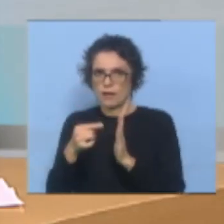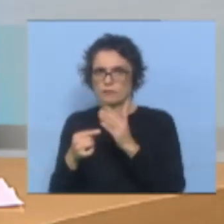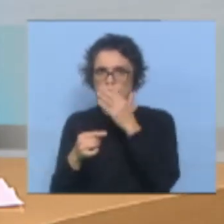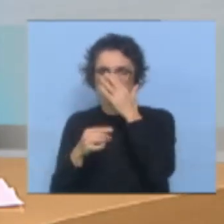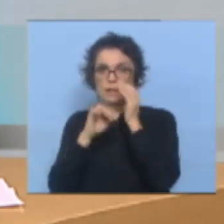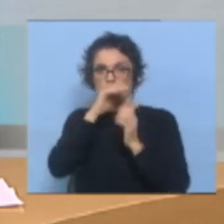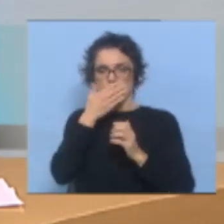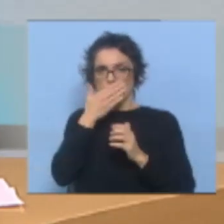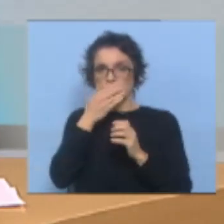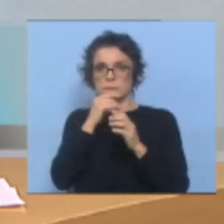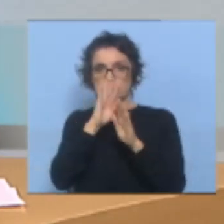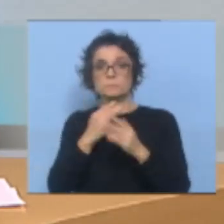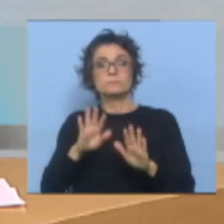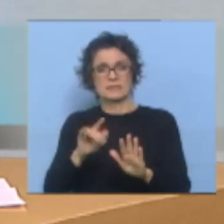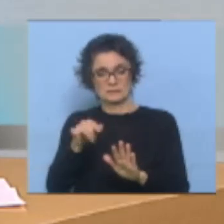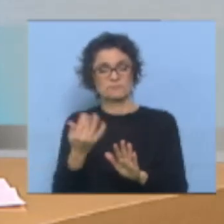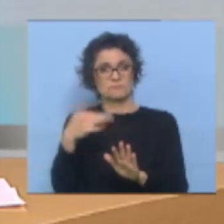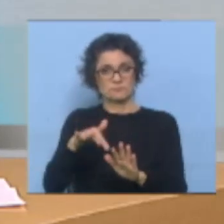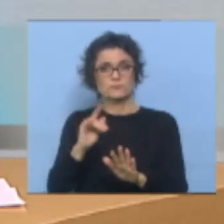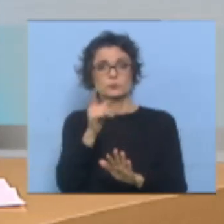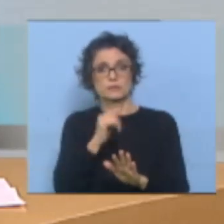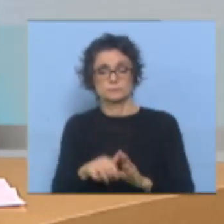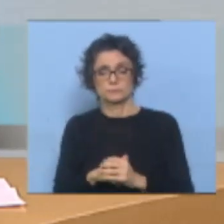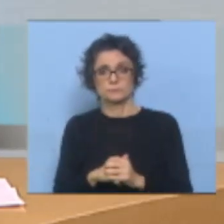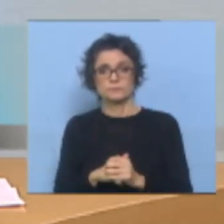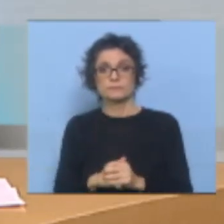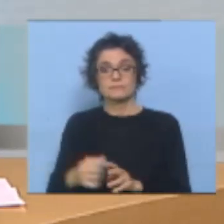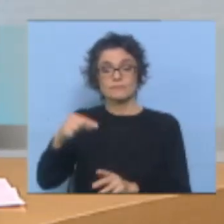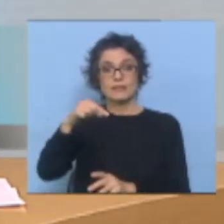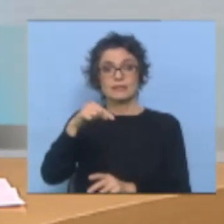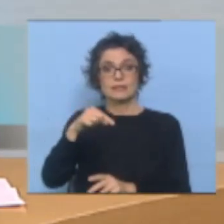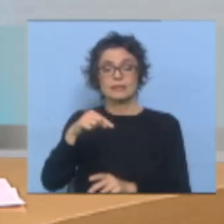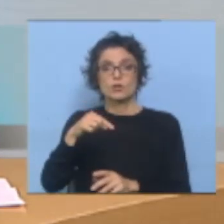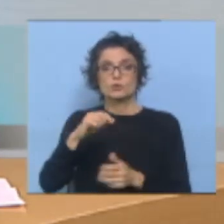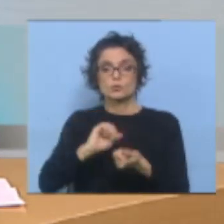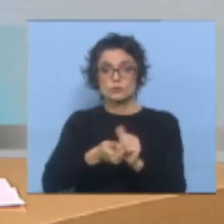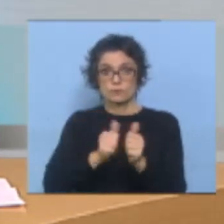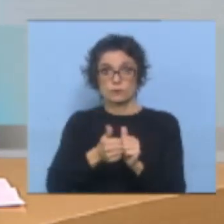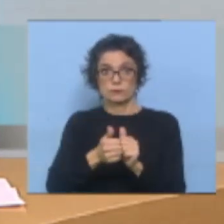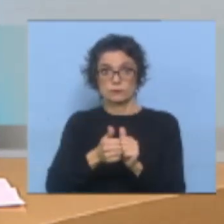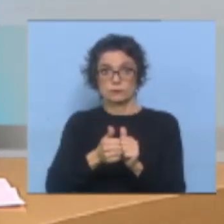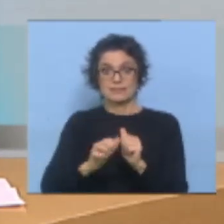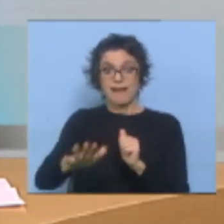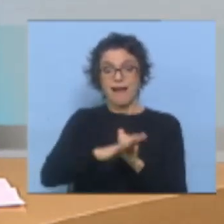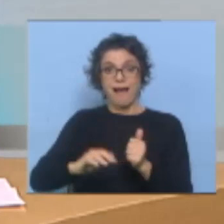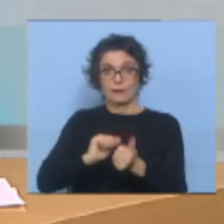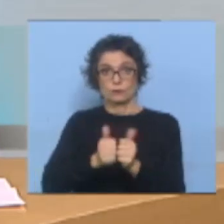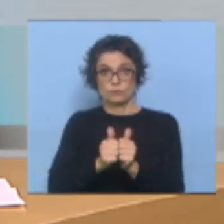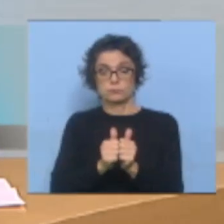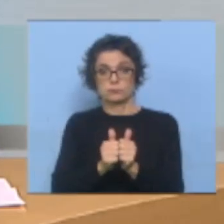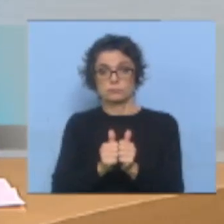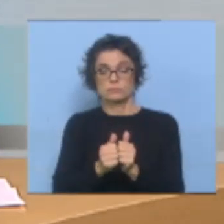está a acontecer dentro do próprio fenómeno desportivo, com aquilo que é a indústria do futebol. O que é a indústria do futebol?